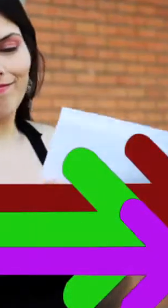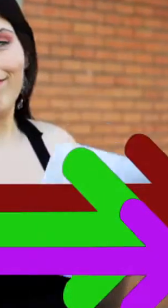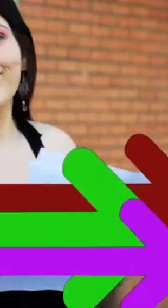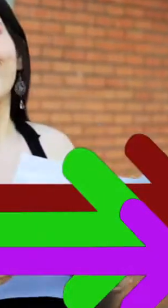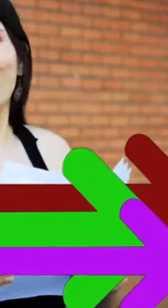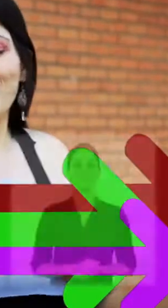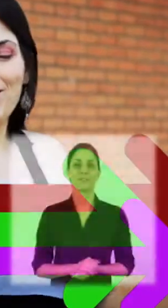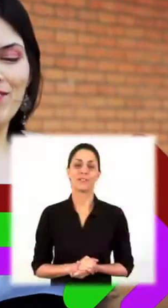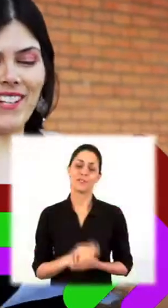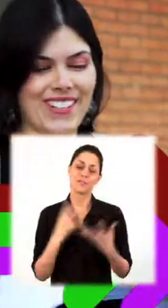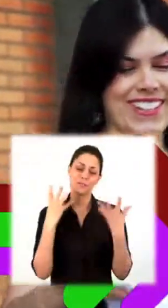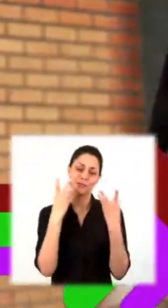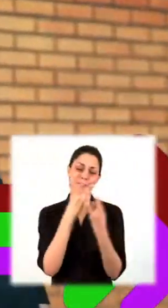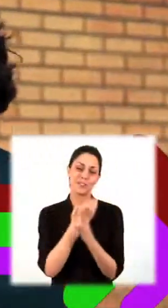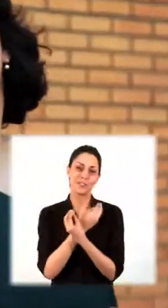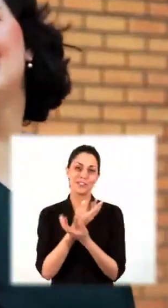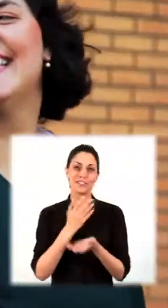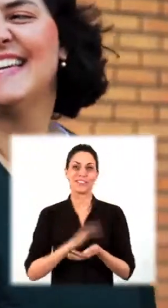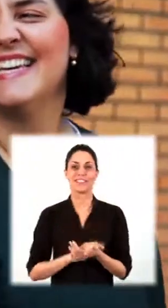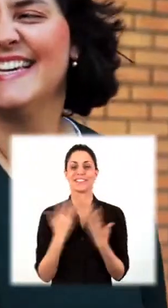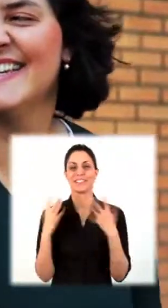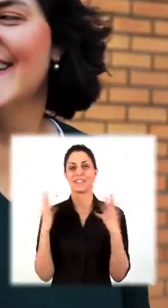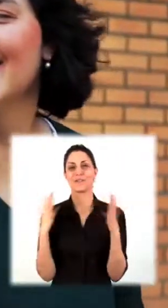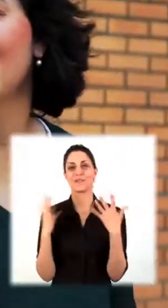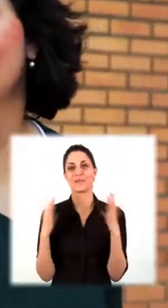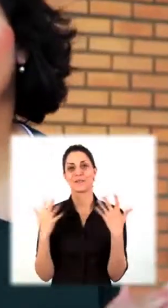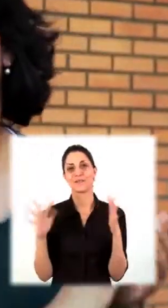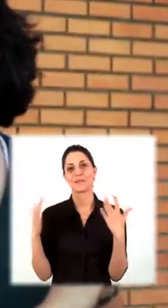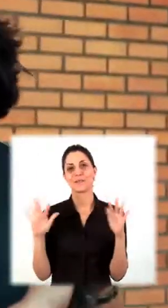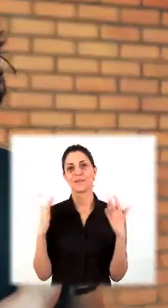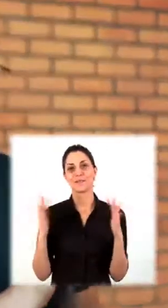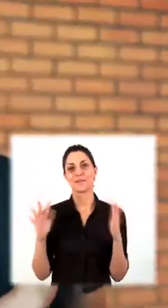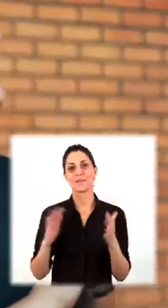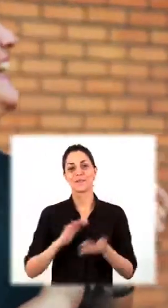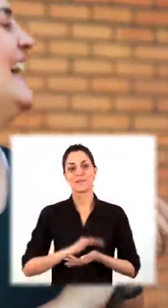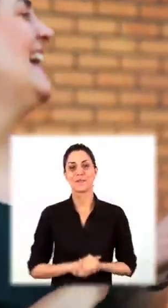ele. É isso. Que bonitinho!